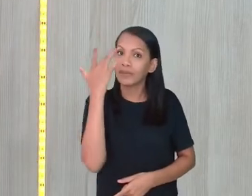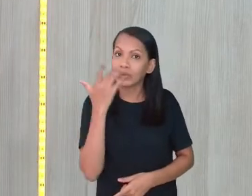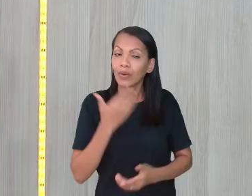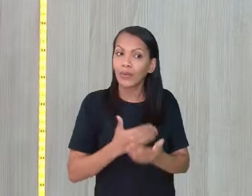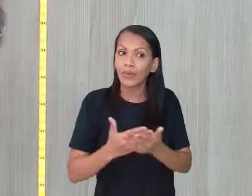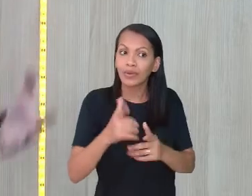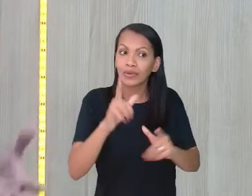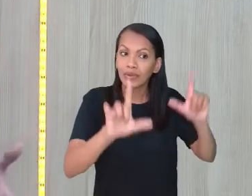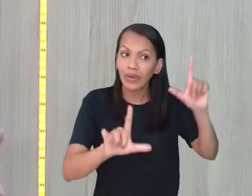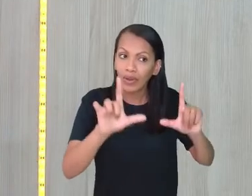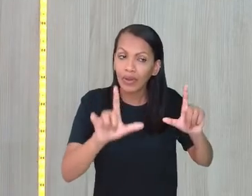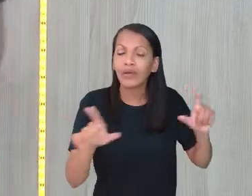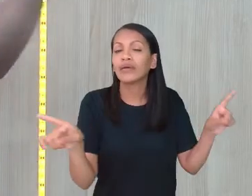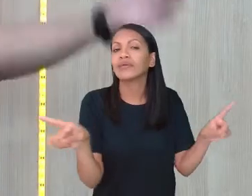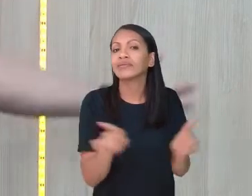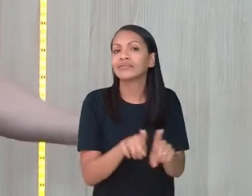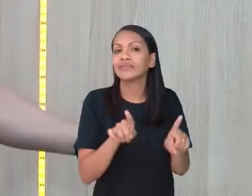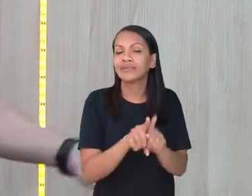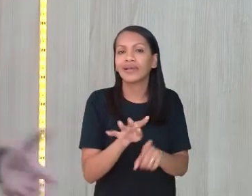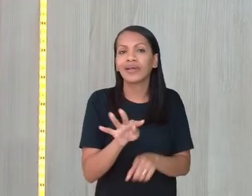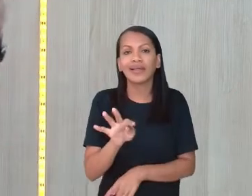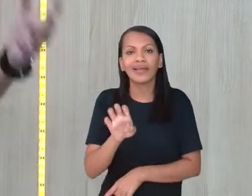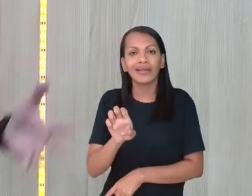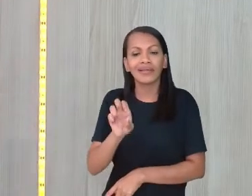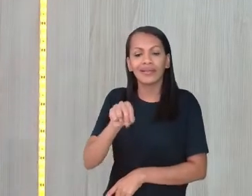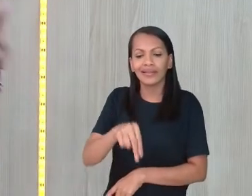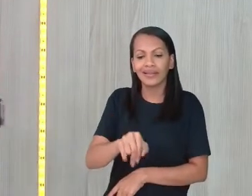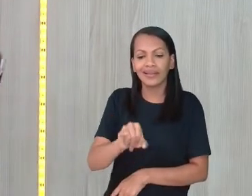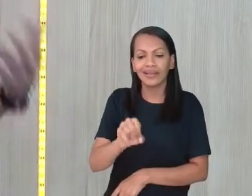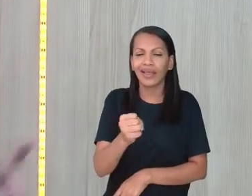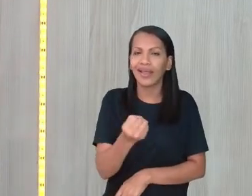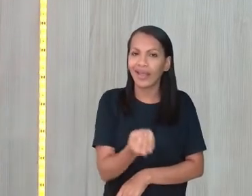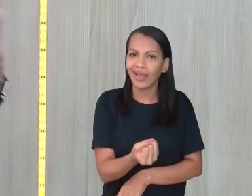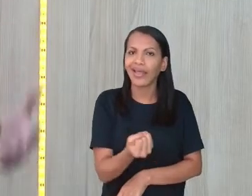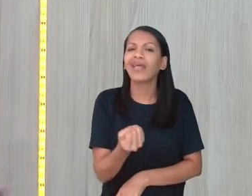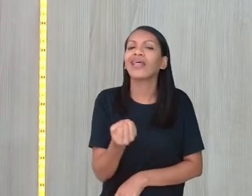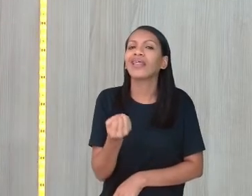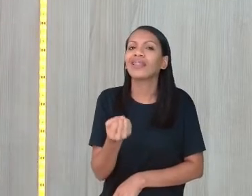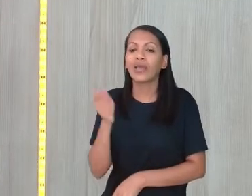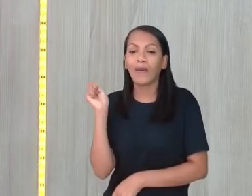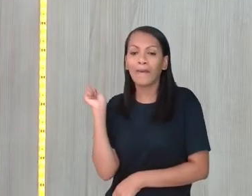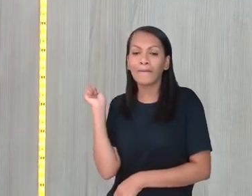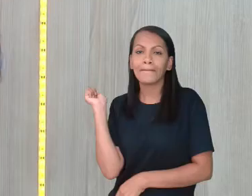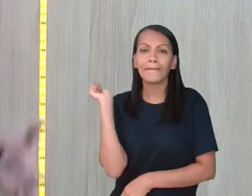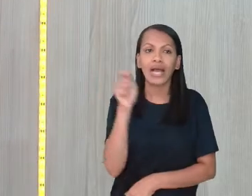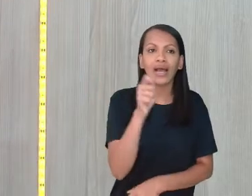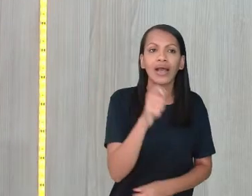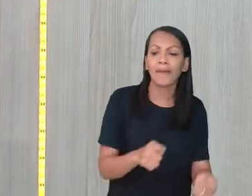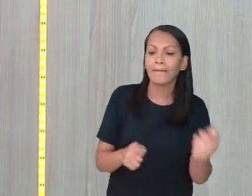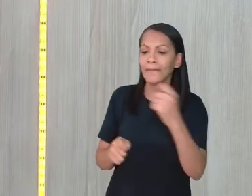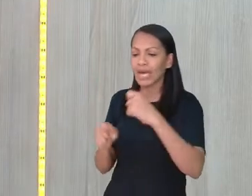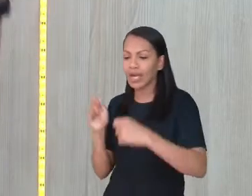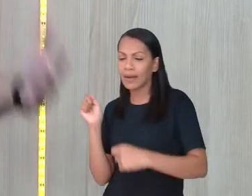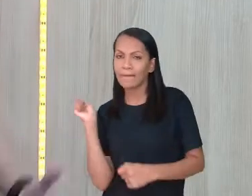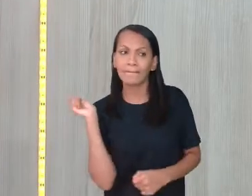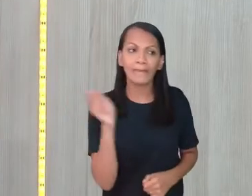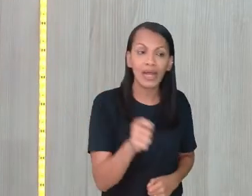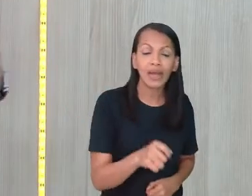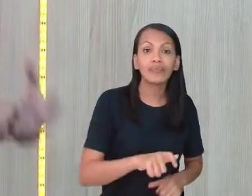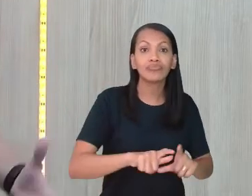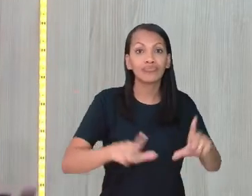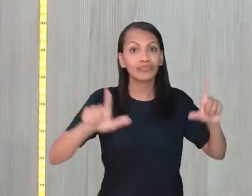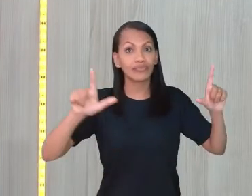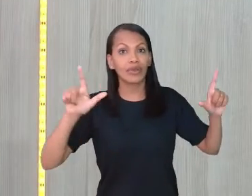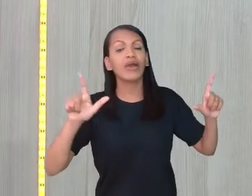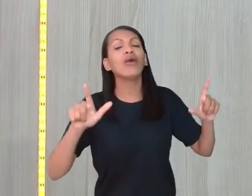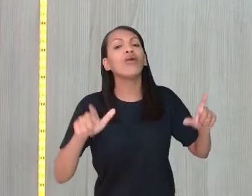Então, o tênis, na época de Guga, o pessoal praticava muito porque transmitido em TV aberta, o cara estava ganhando tudo, muito